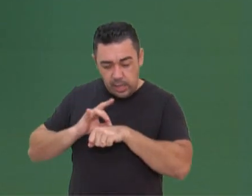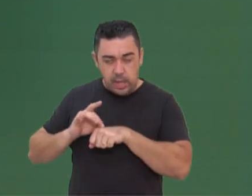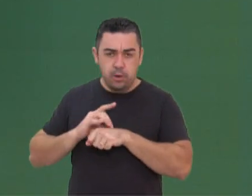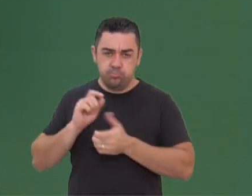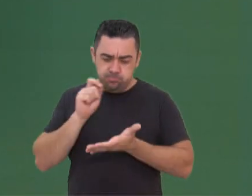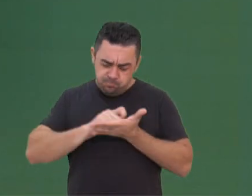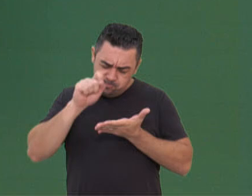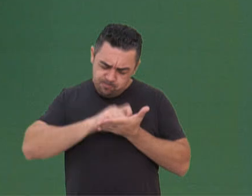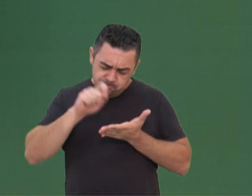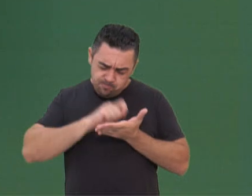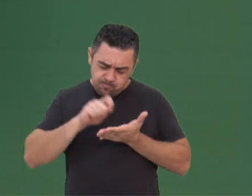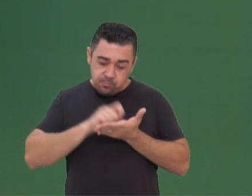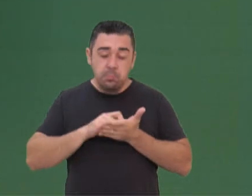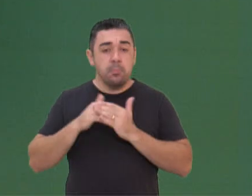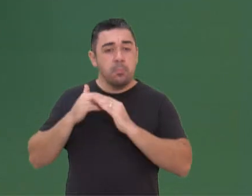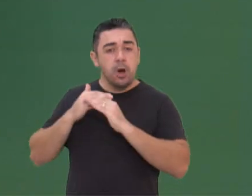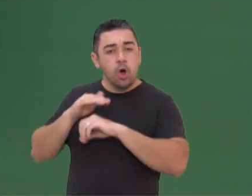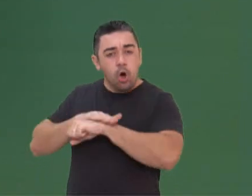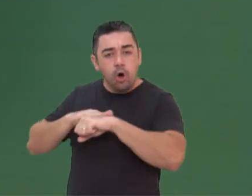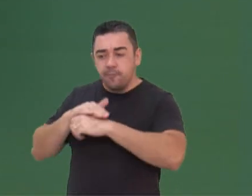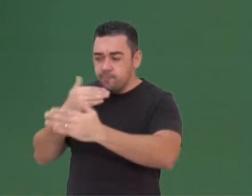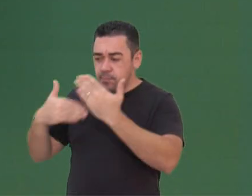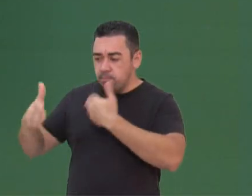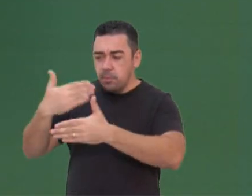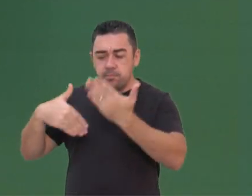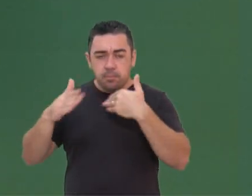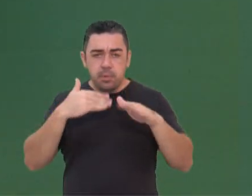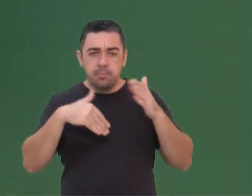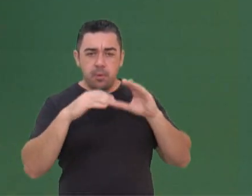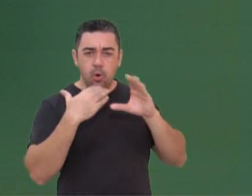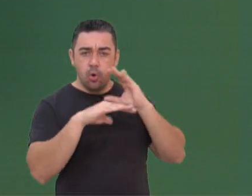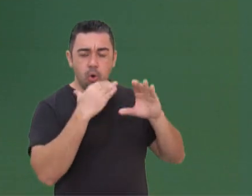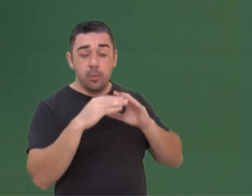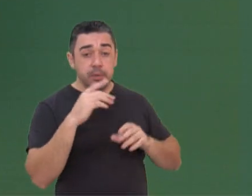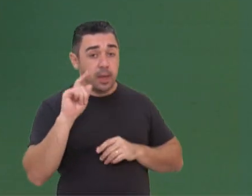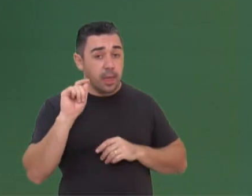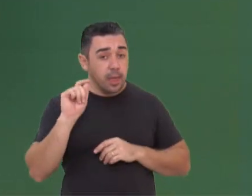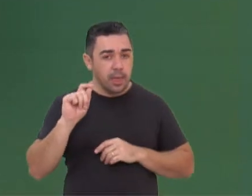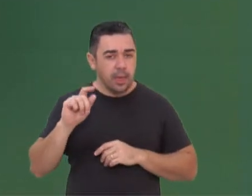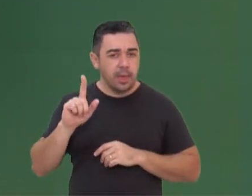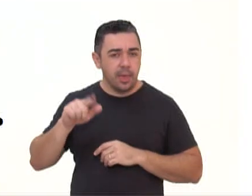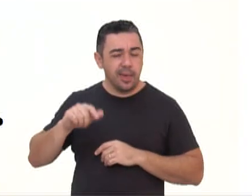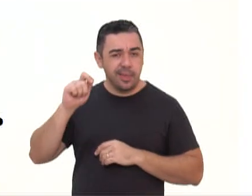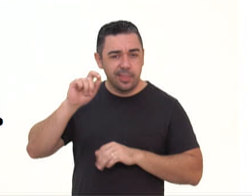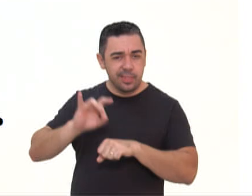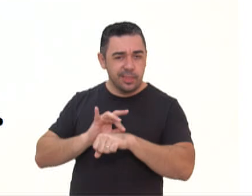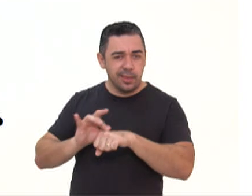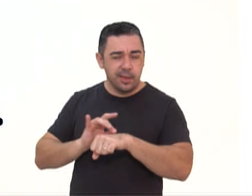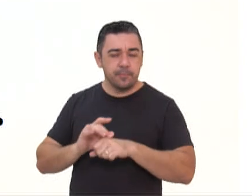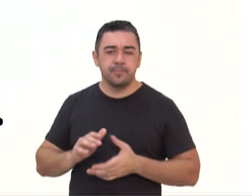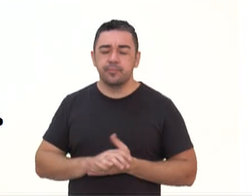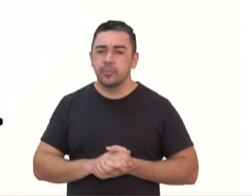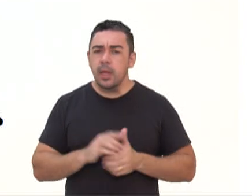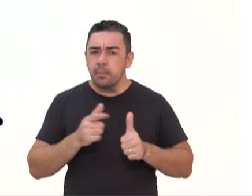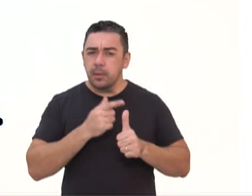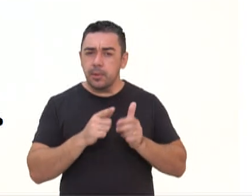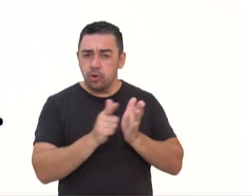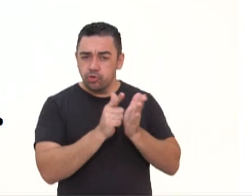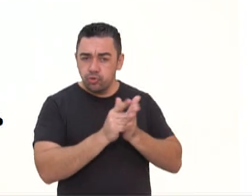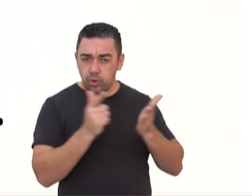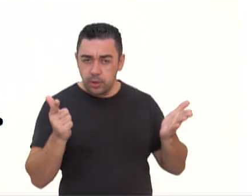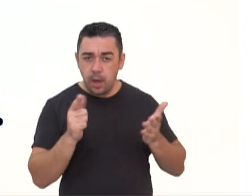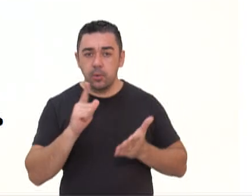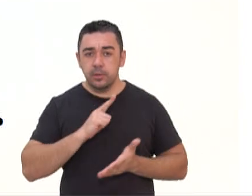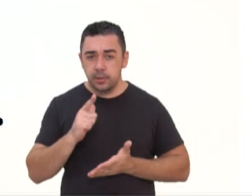com a população negra sobre essa realidade. Os primeiros jornais periódicos editados por negros no